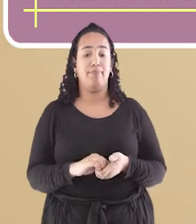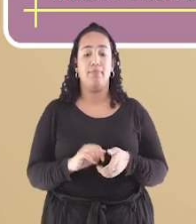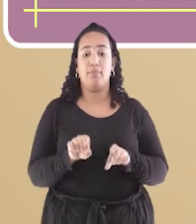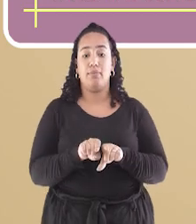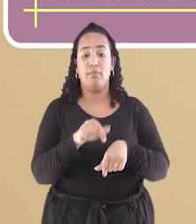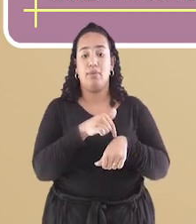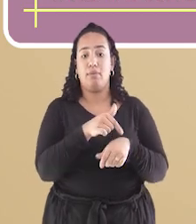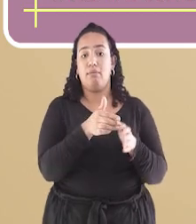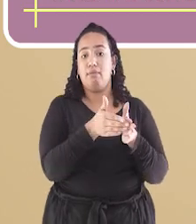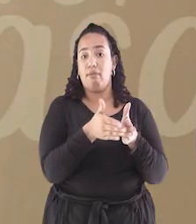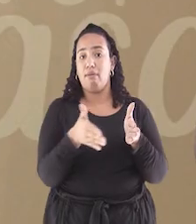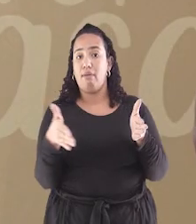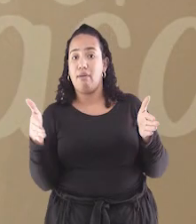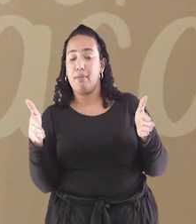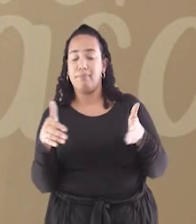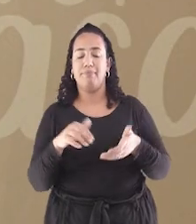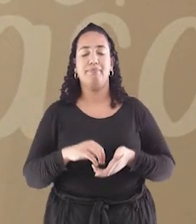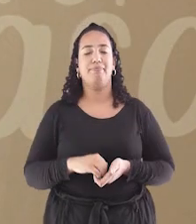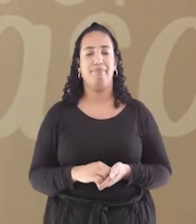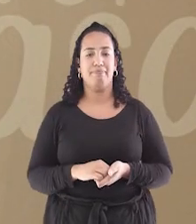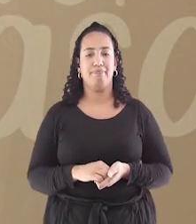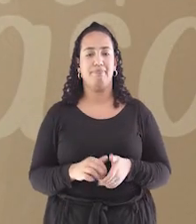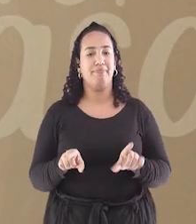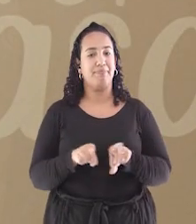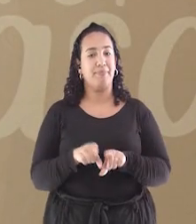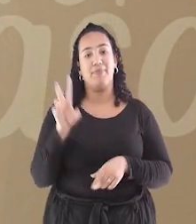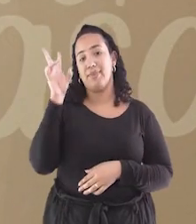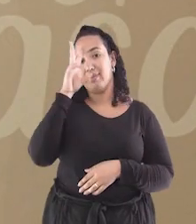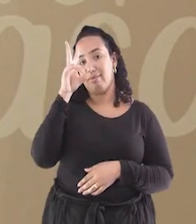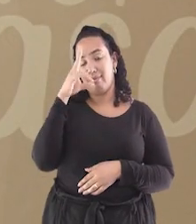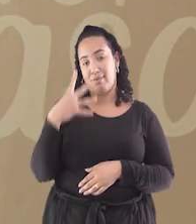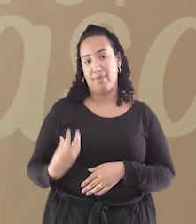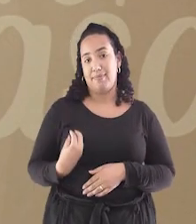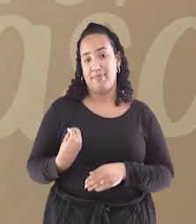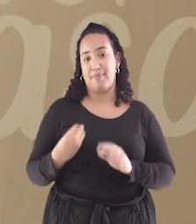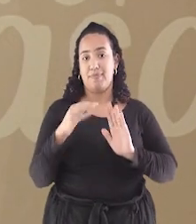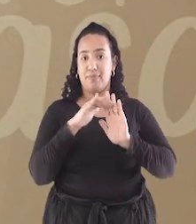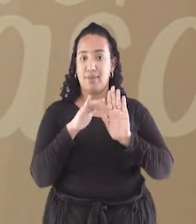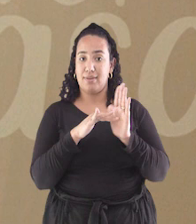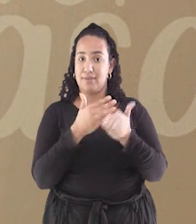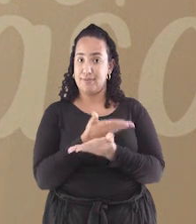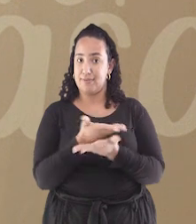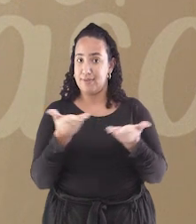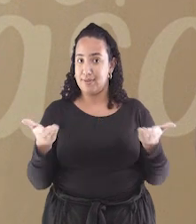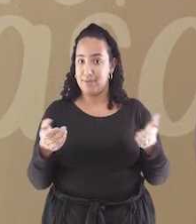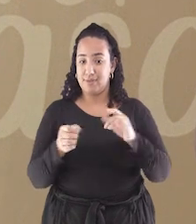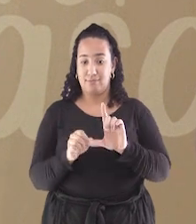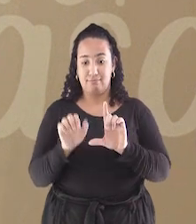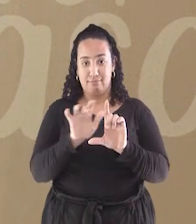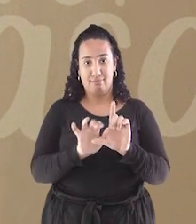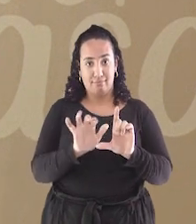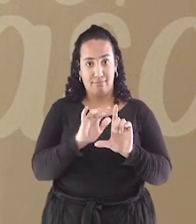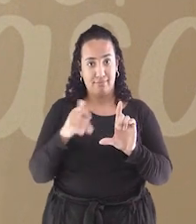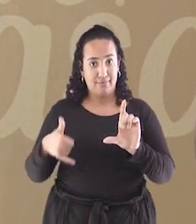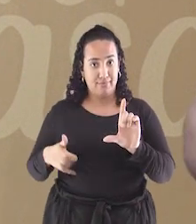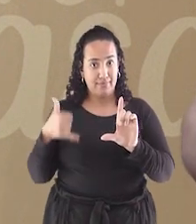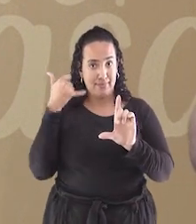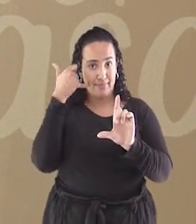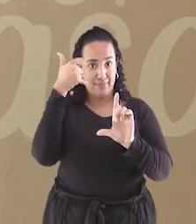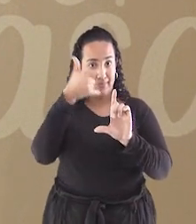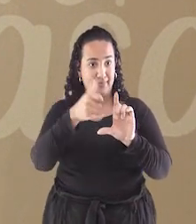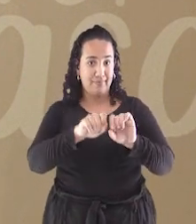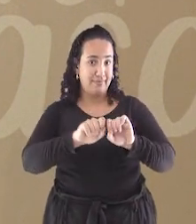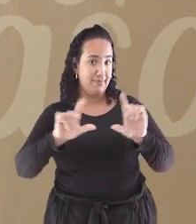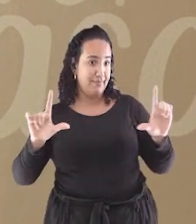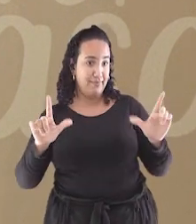sua duração. Não se esqueça de confirmar sua presença, apontando sua câmera para o QR Code que aparece